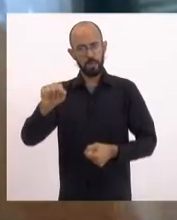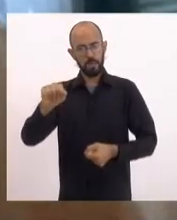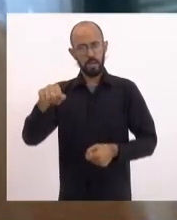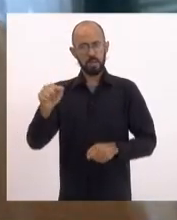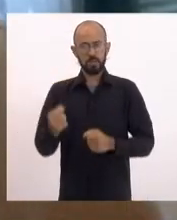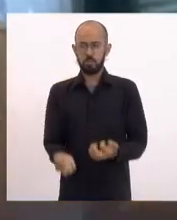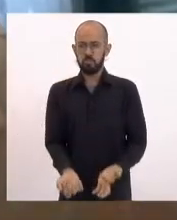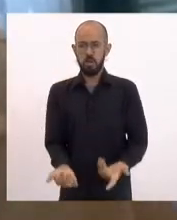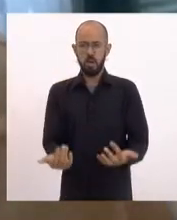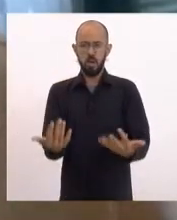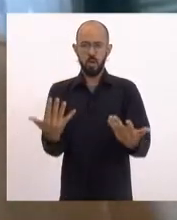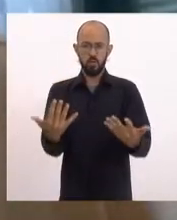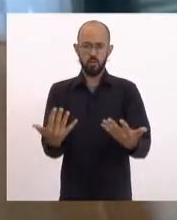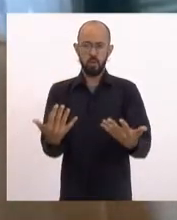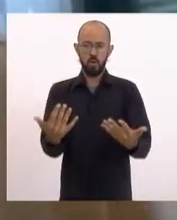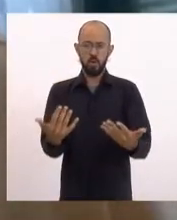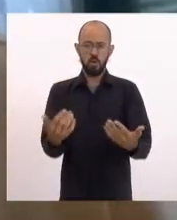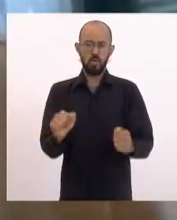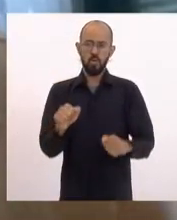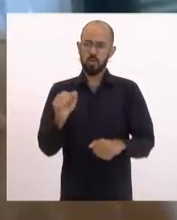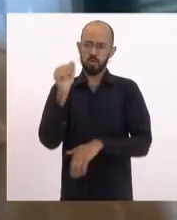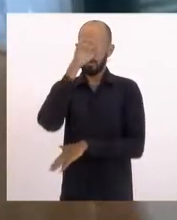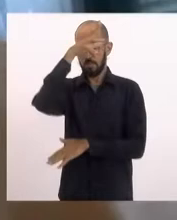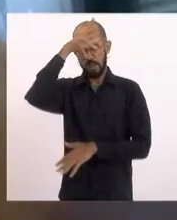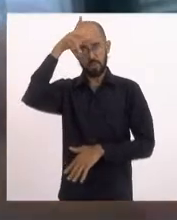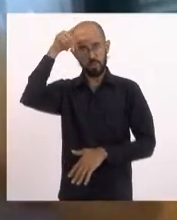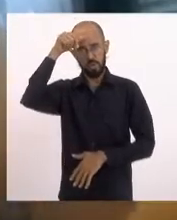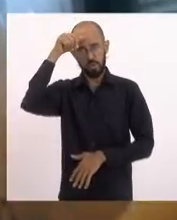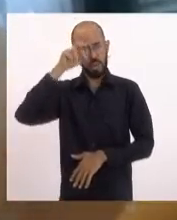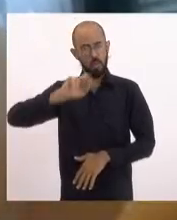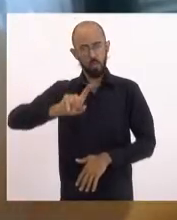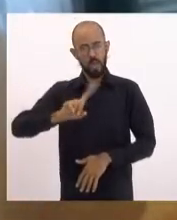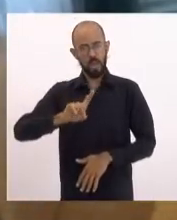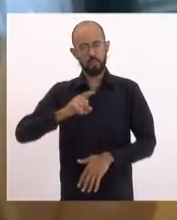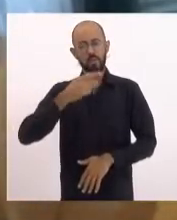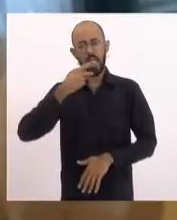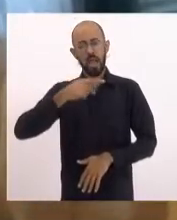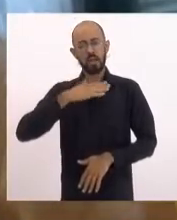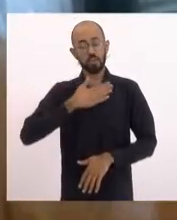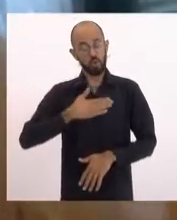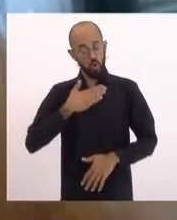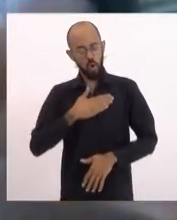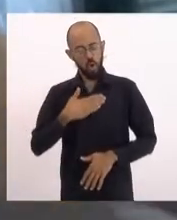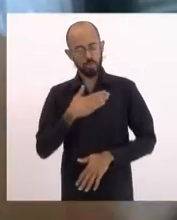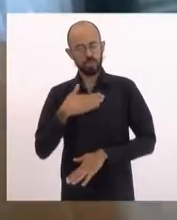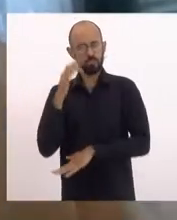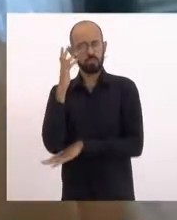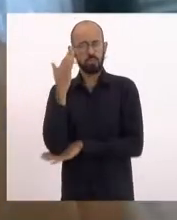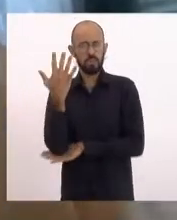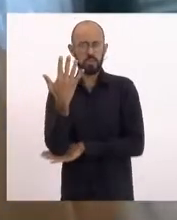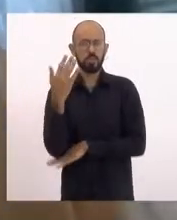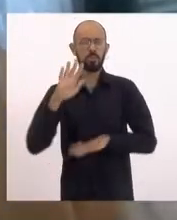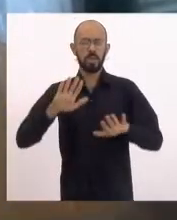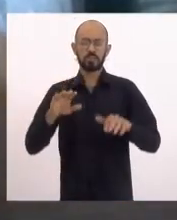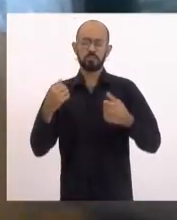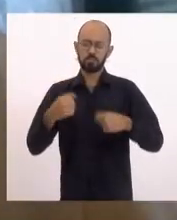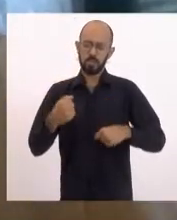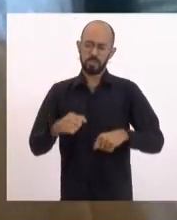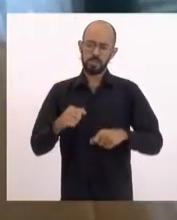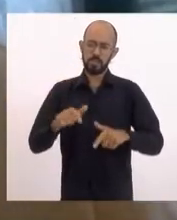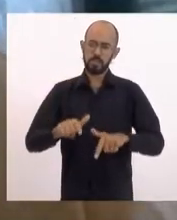não basta falar que a gente gosta do meio ambiente. A gente tem que reforçar o meio ambiente, o que significa reforçar